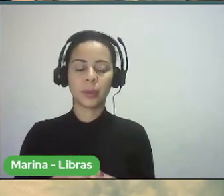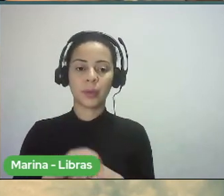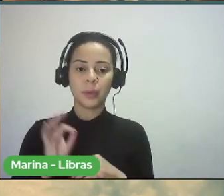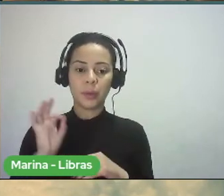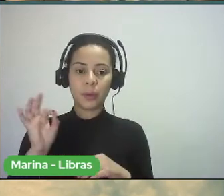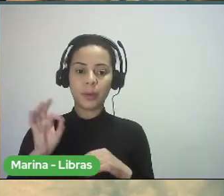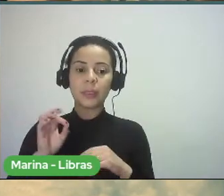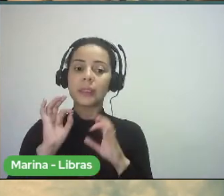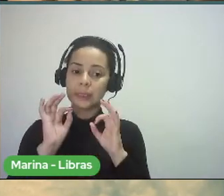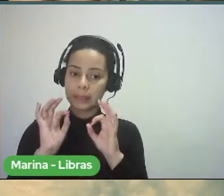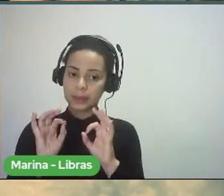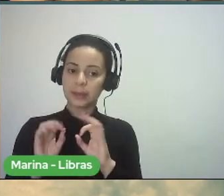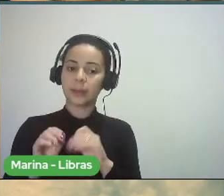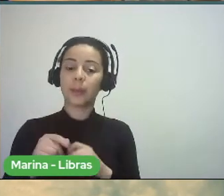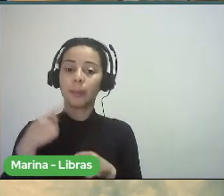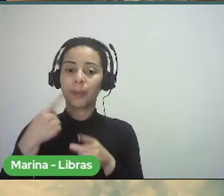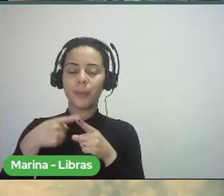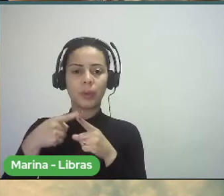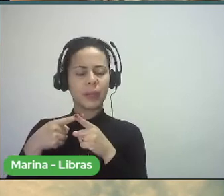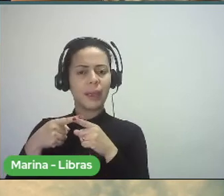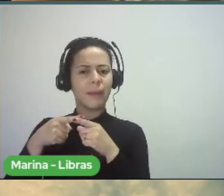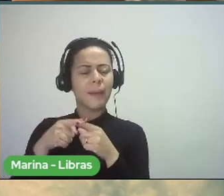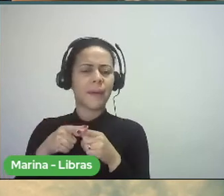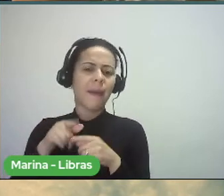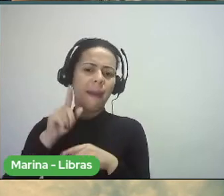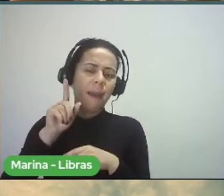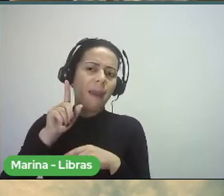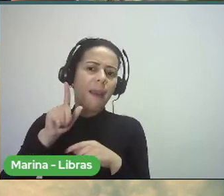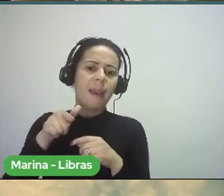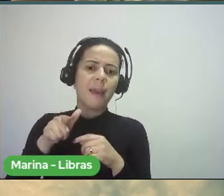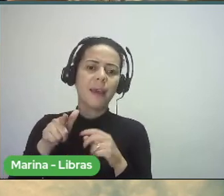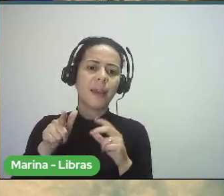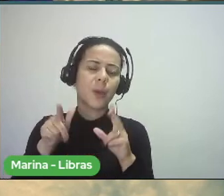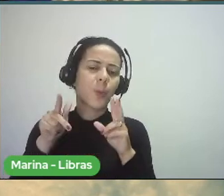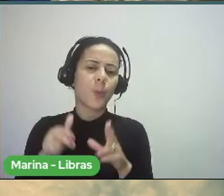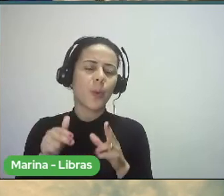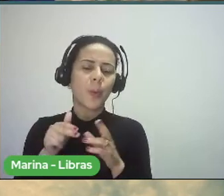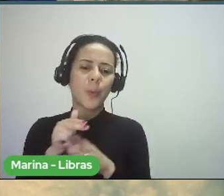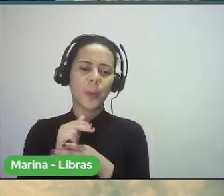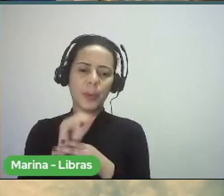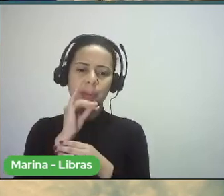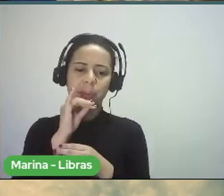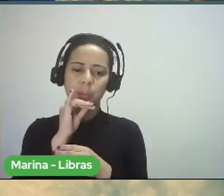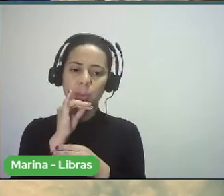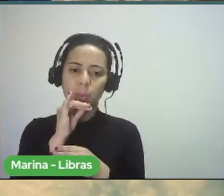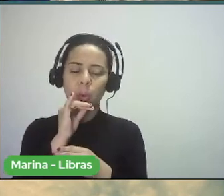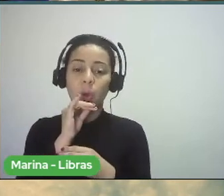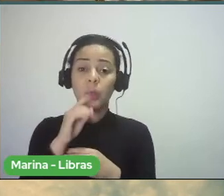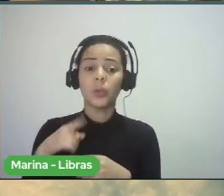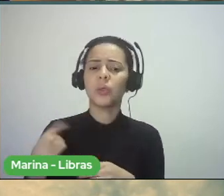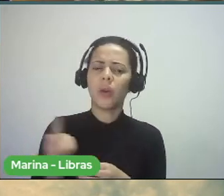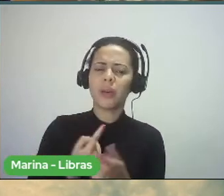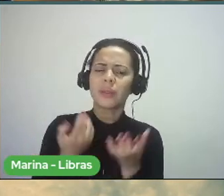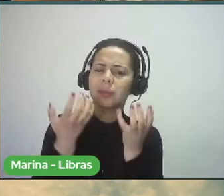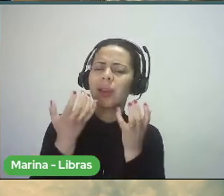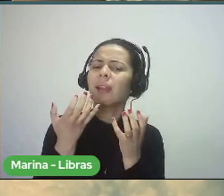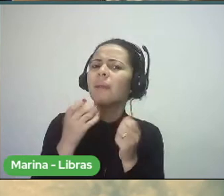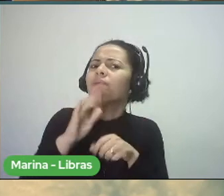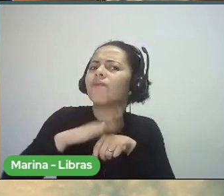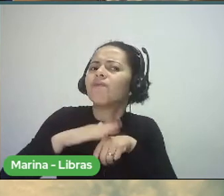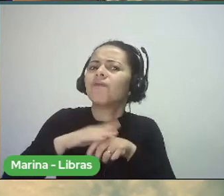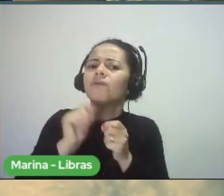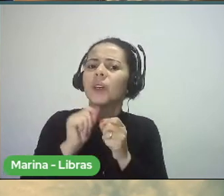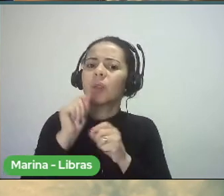o engajamento tá começando por exemplo como eles podem ser também um Norte onde a gente quer chegar por exemplo a o